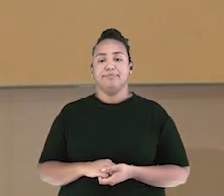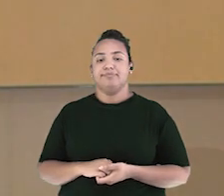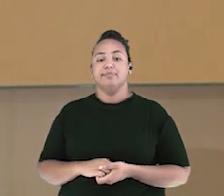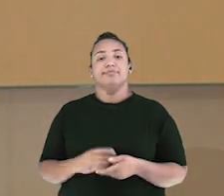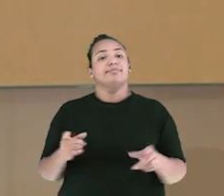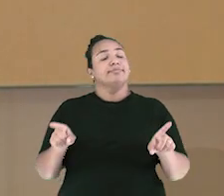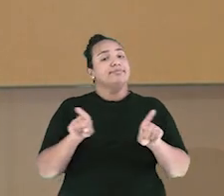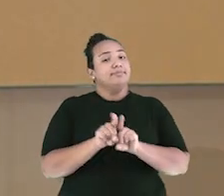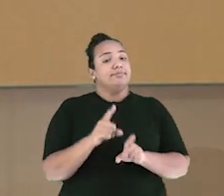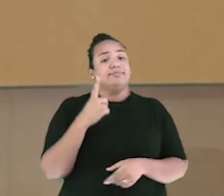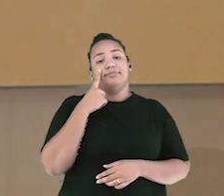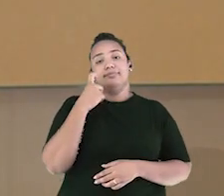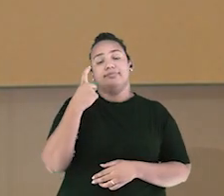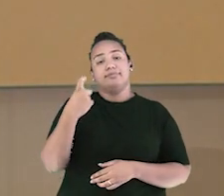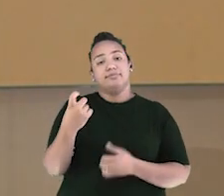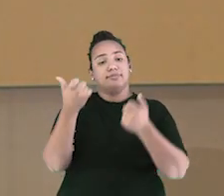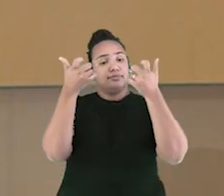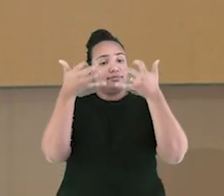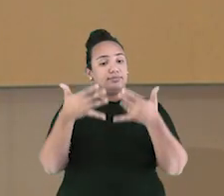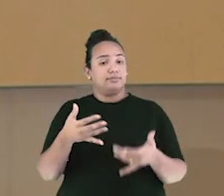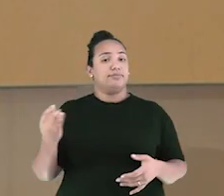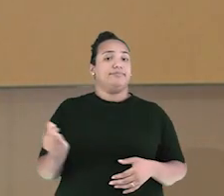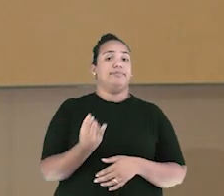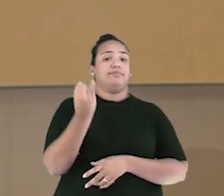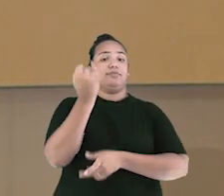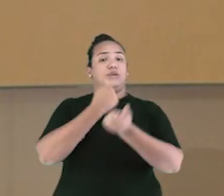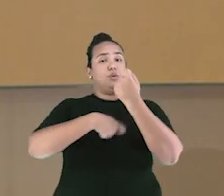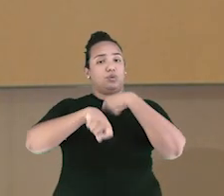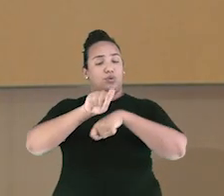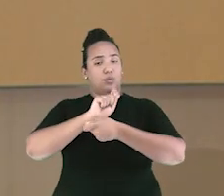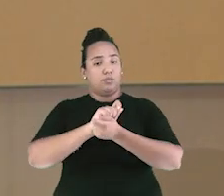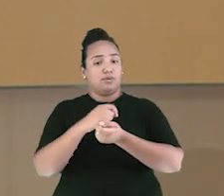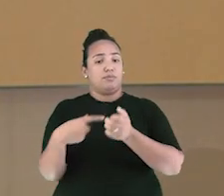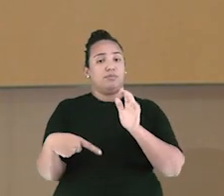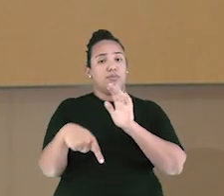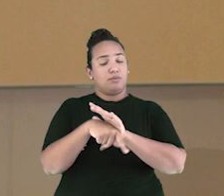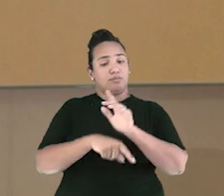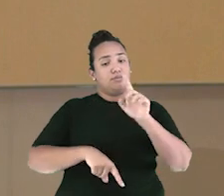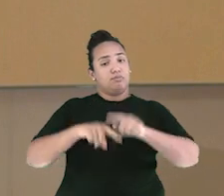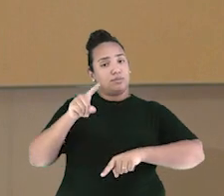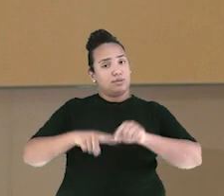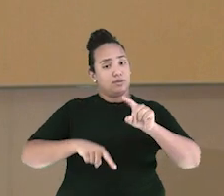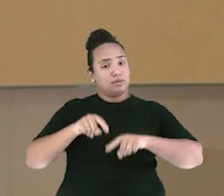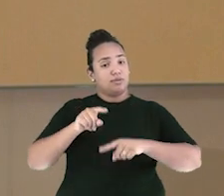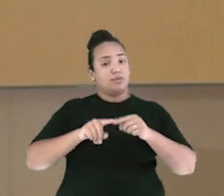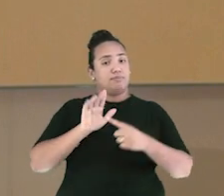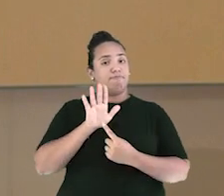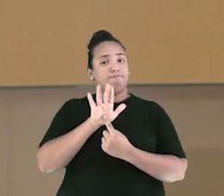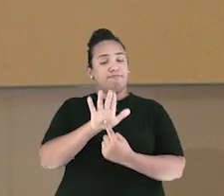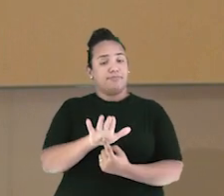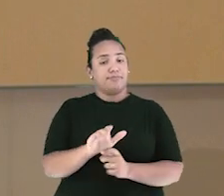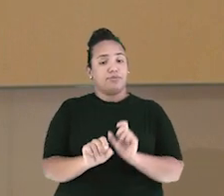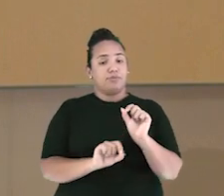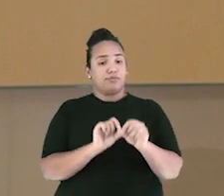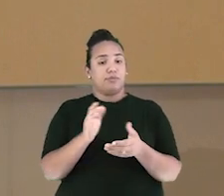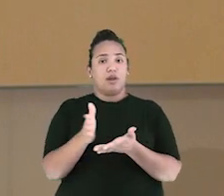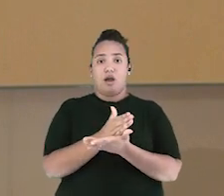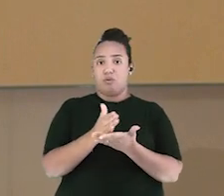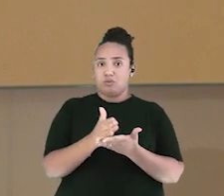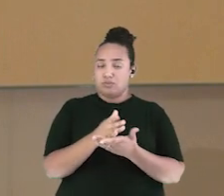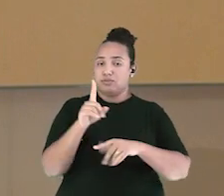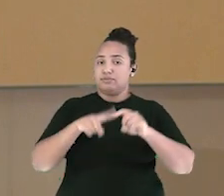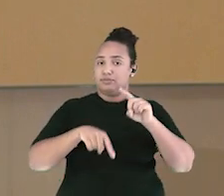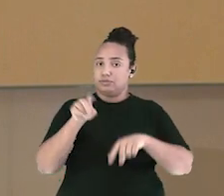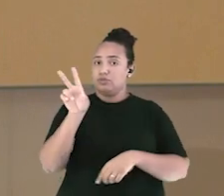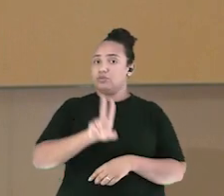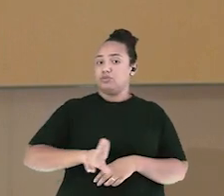E é interessante também, gente, falar da importância econômica que os materiais trazem para a gente, certo? Alguns deles são